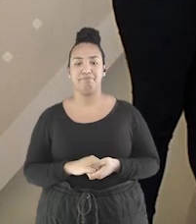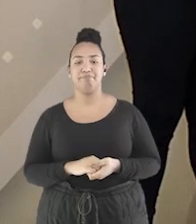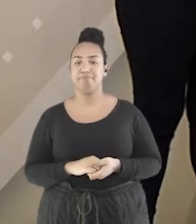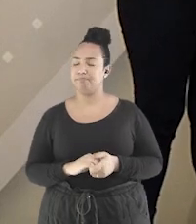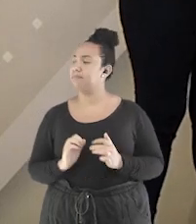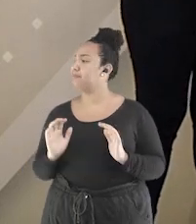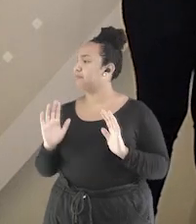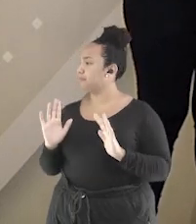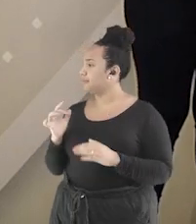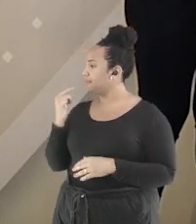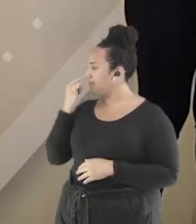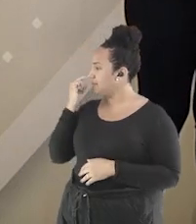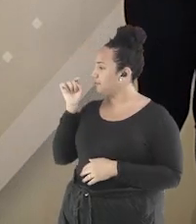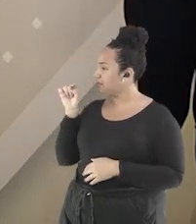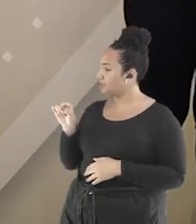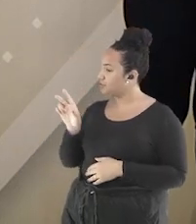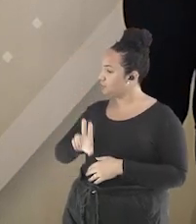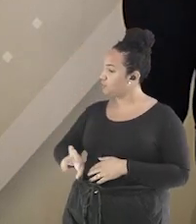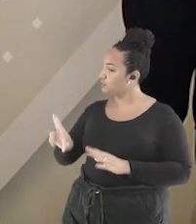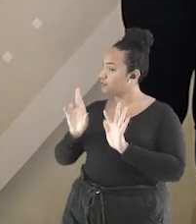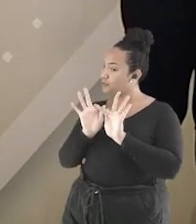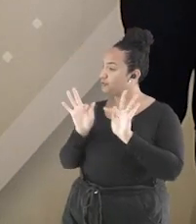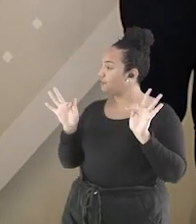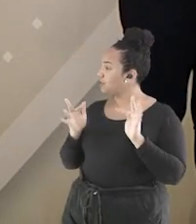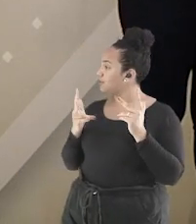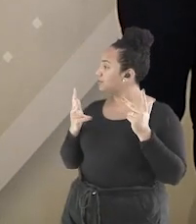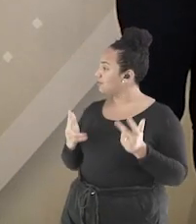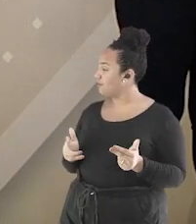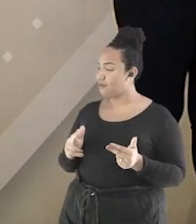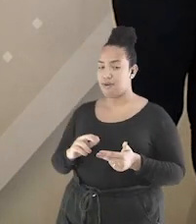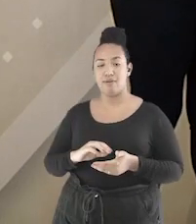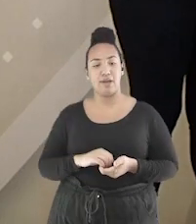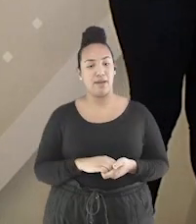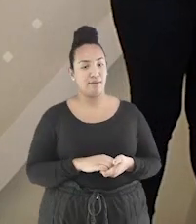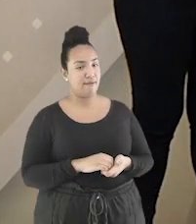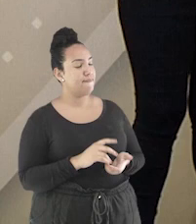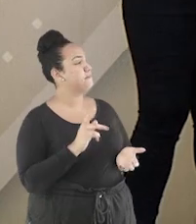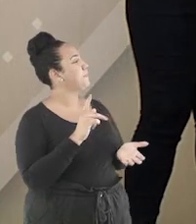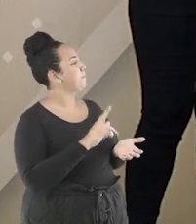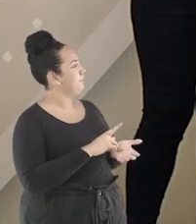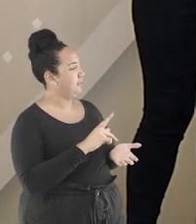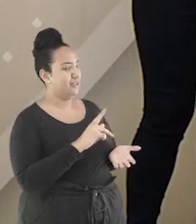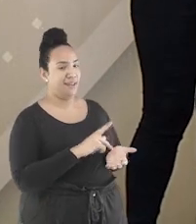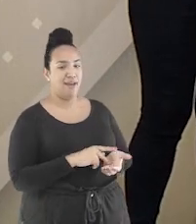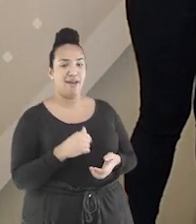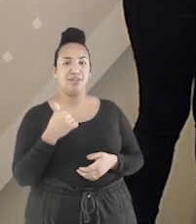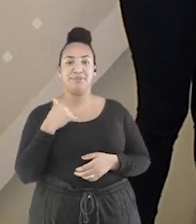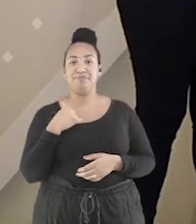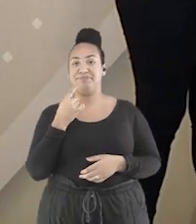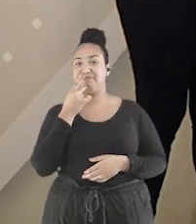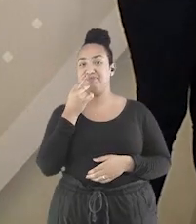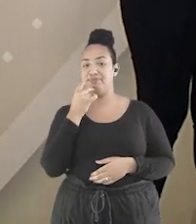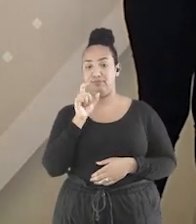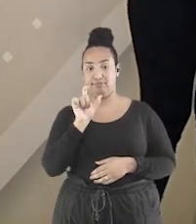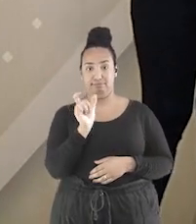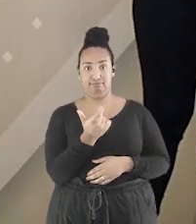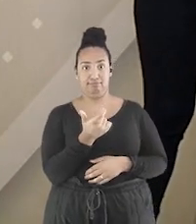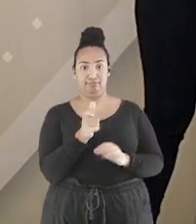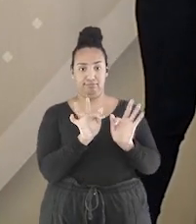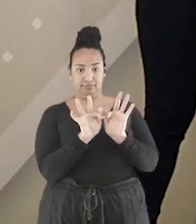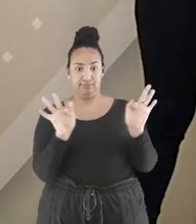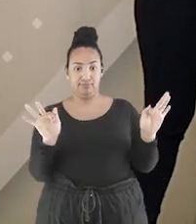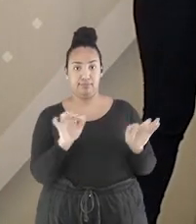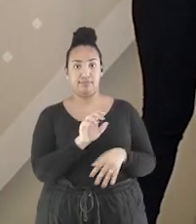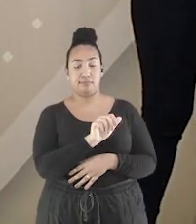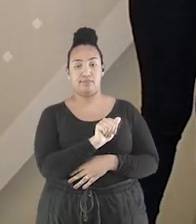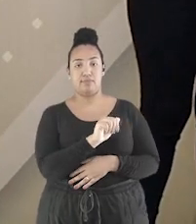só, Neidiana, você acabou de usar uma dessas expressões. É mesmo, Matheus. Eu usei a expressão ao pé da letra,